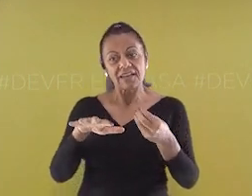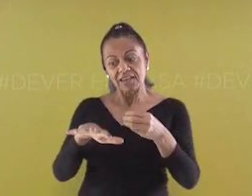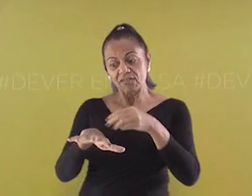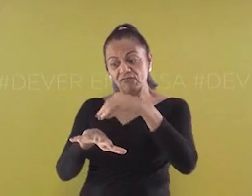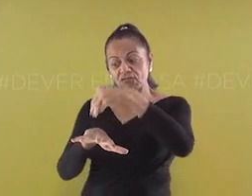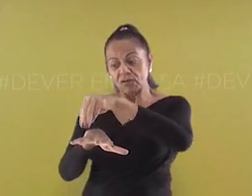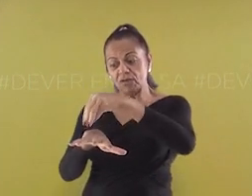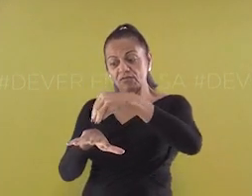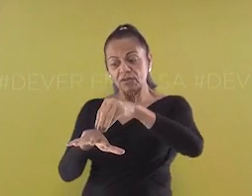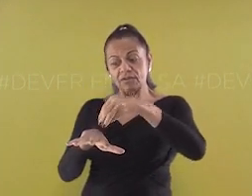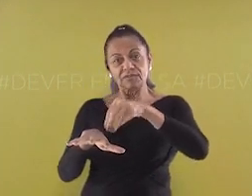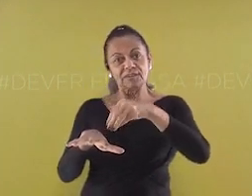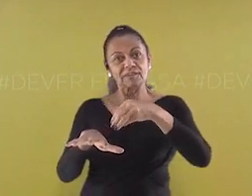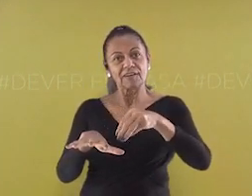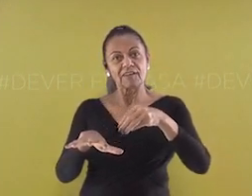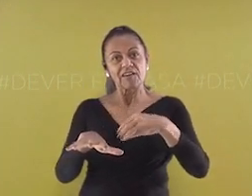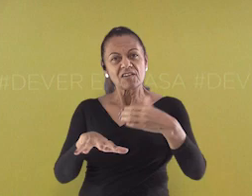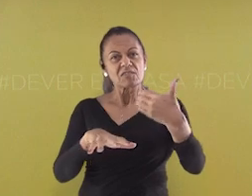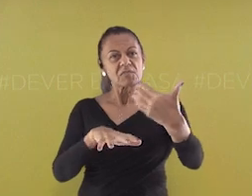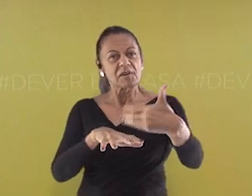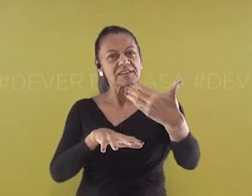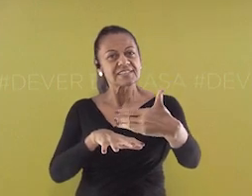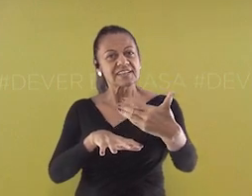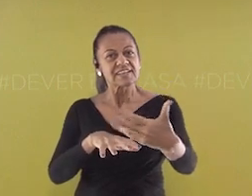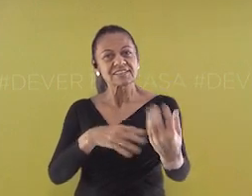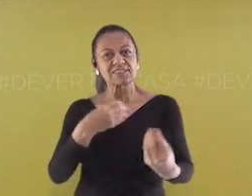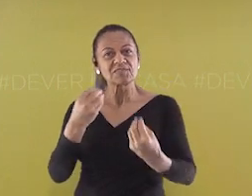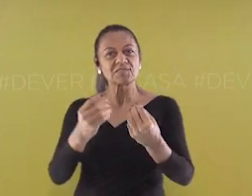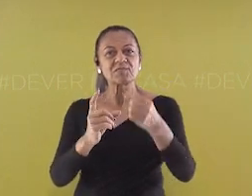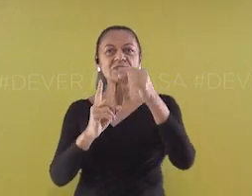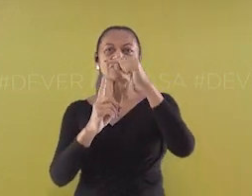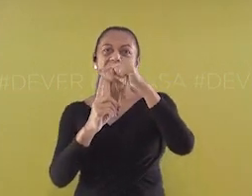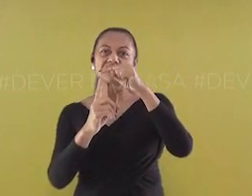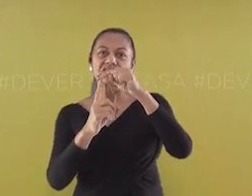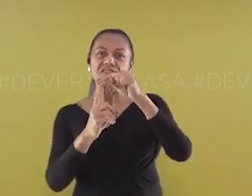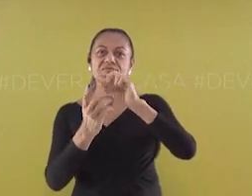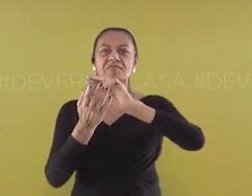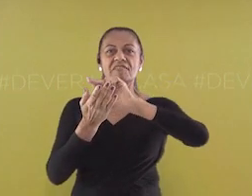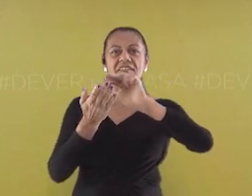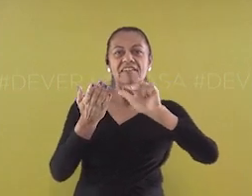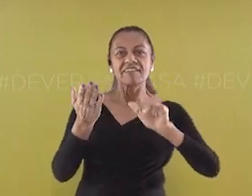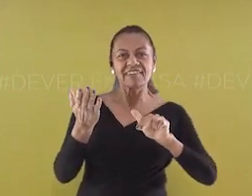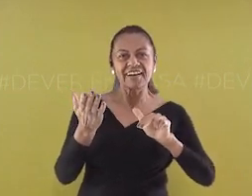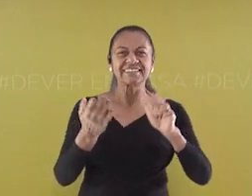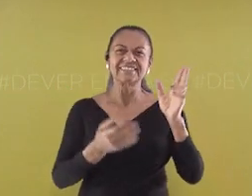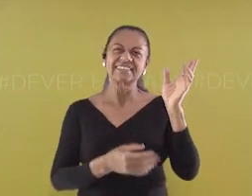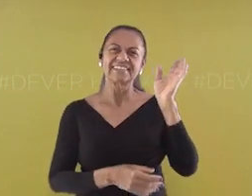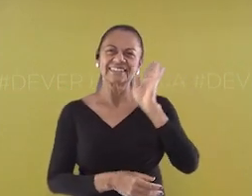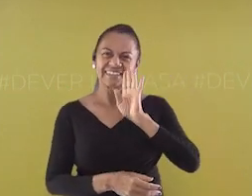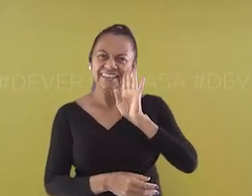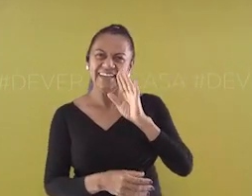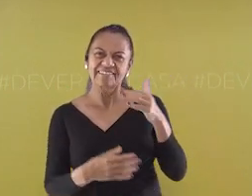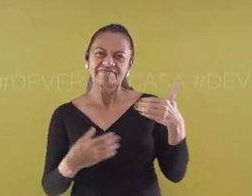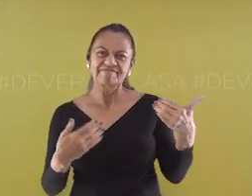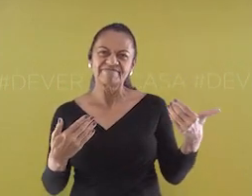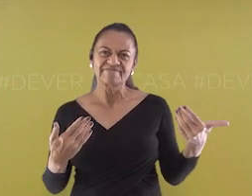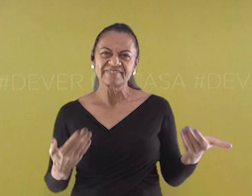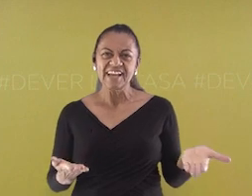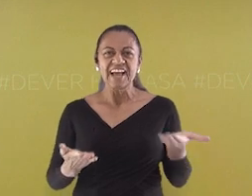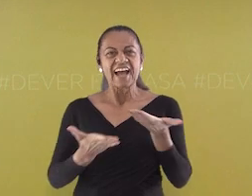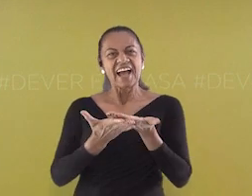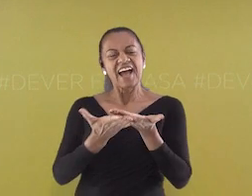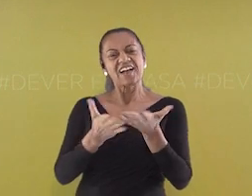como ocorre o processo de fossilização e quais são os tipos de fósseis. Foi muito legal, não é